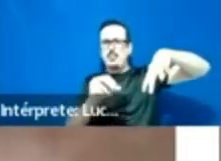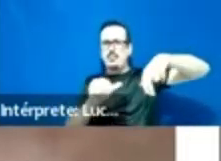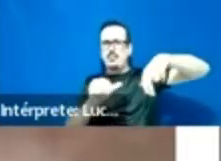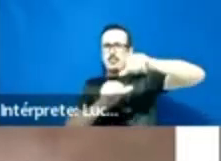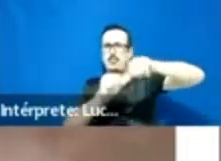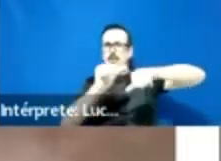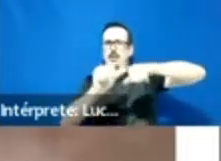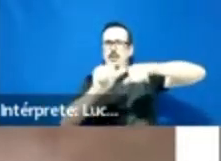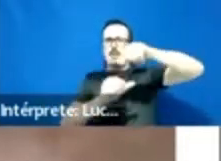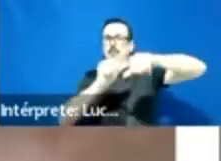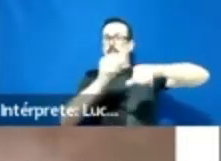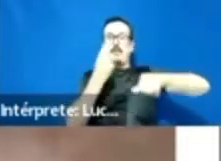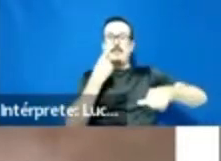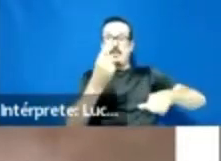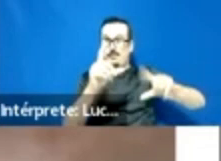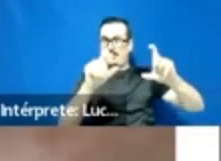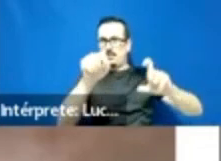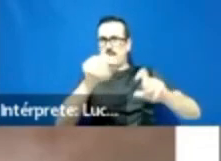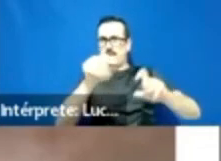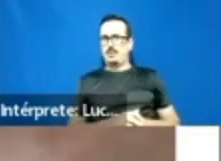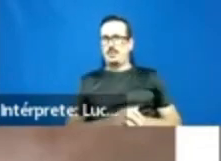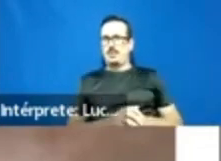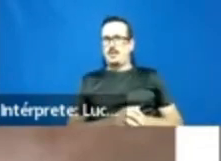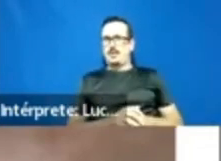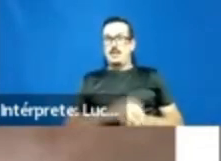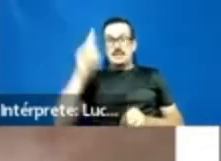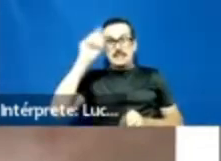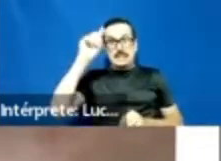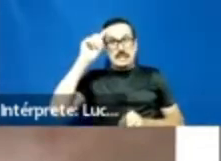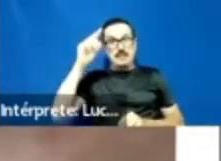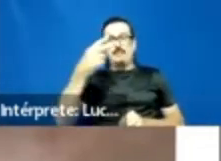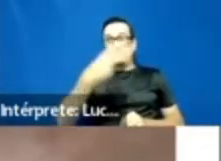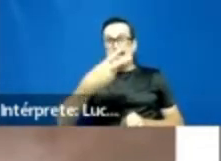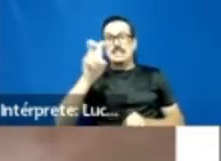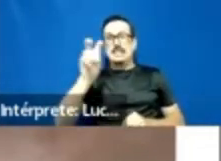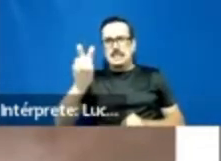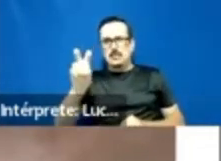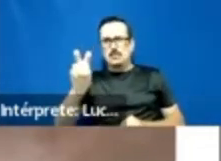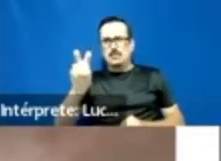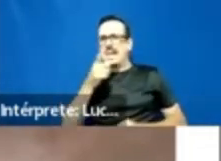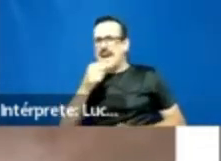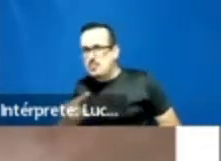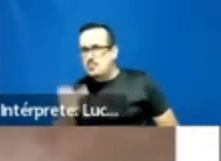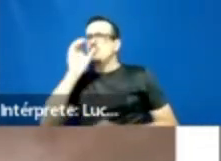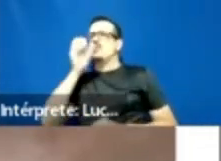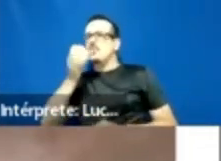nós estamos falando aí de apenas 25 dias ingerindo e banhando o local do ferimento.